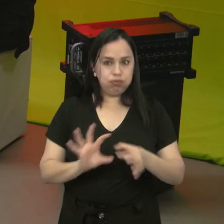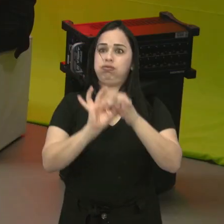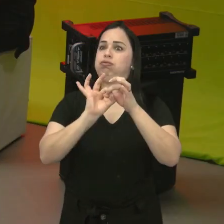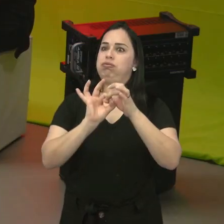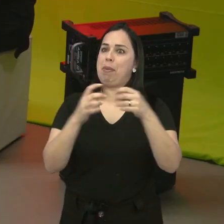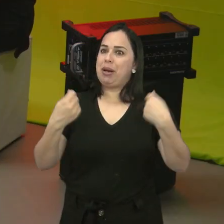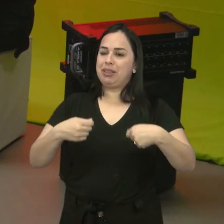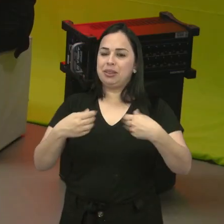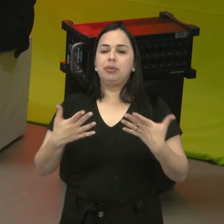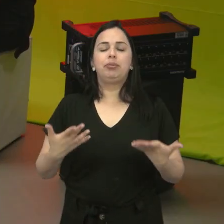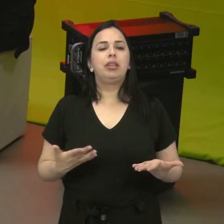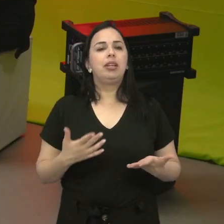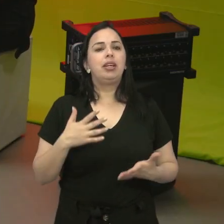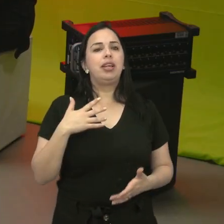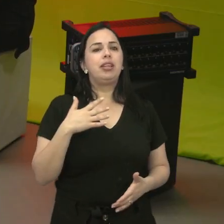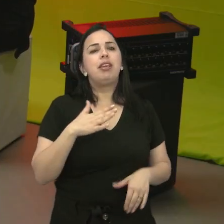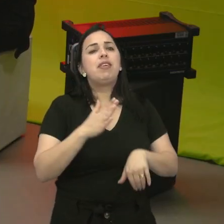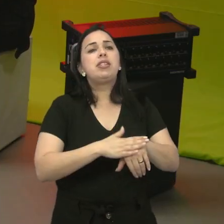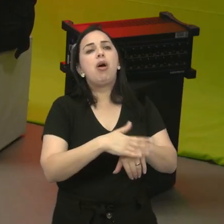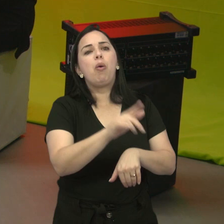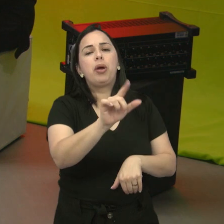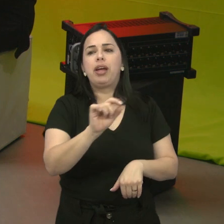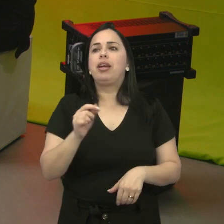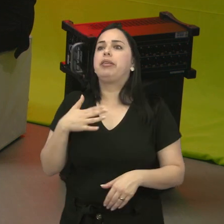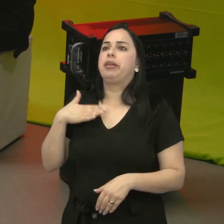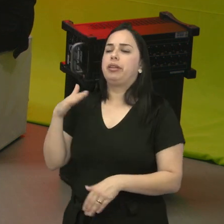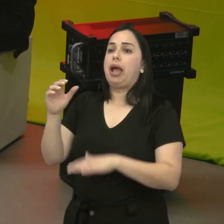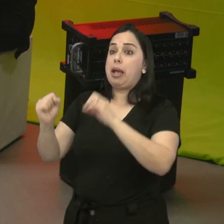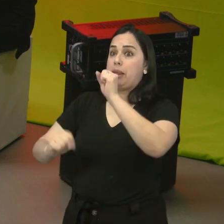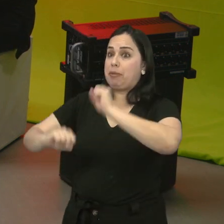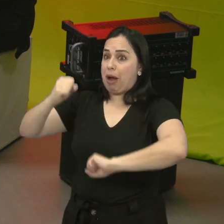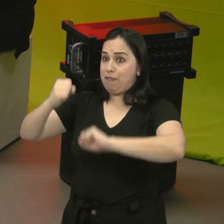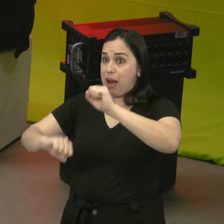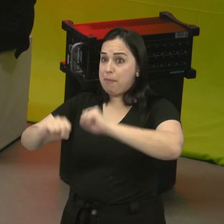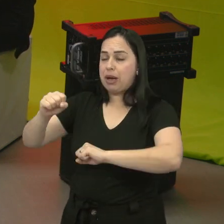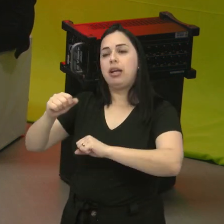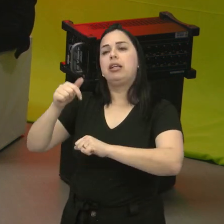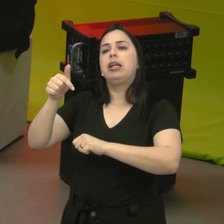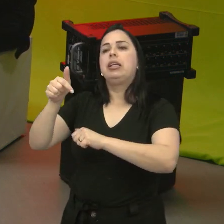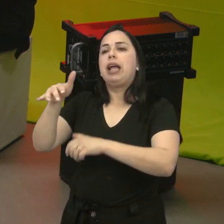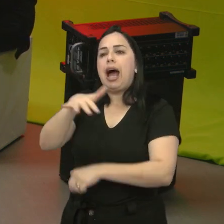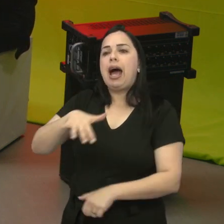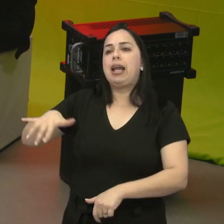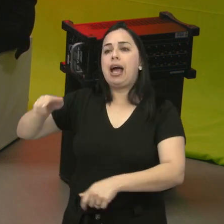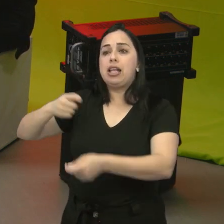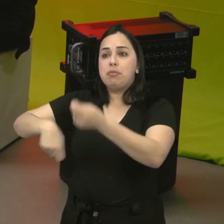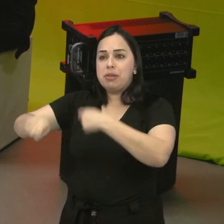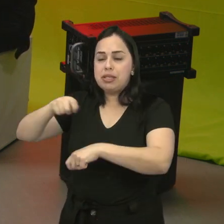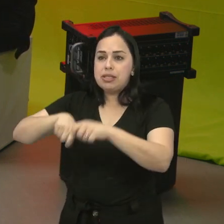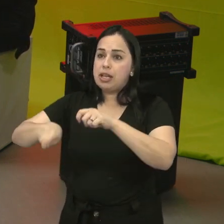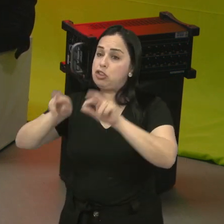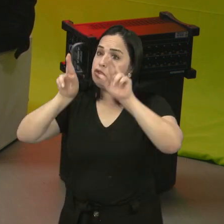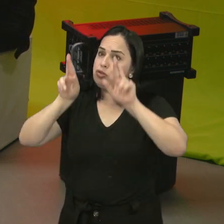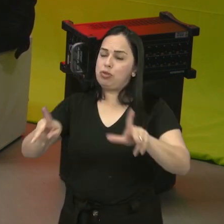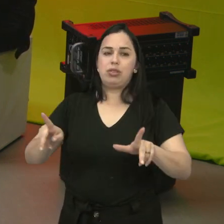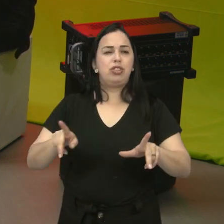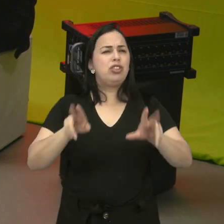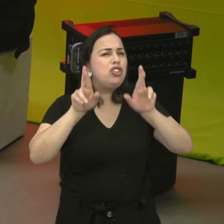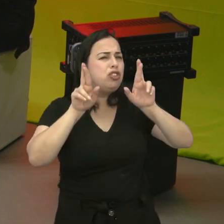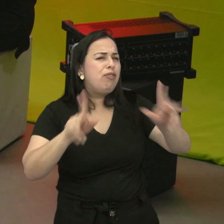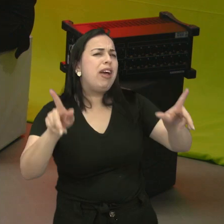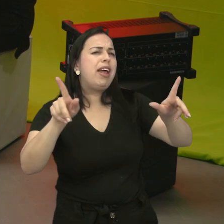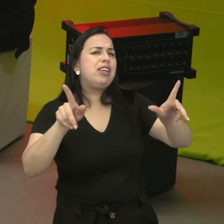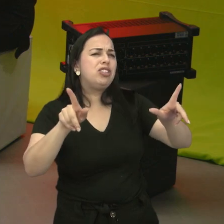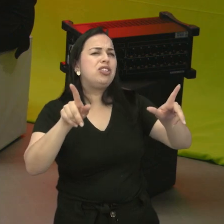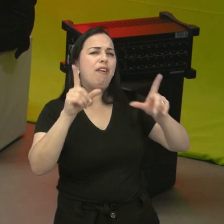enfim, até então? Eu trabalhava no administrativo de uma empresa. Bem diferente de fotografia. E a faculdade também era na área de